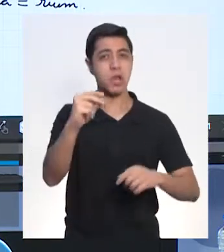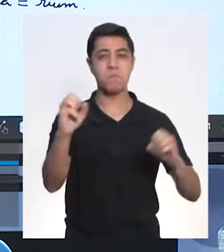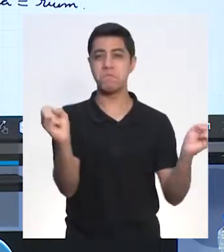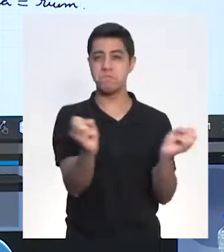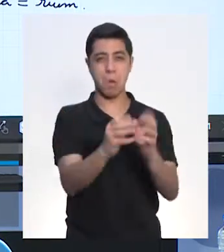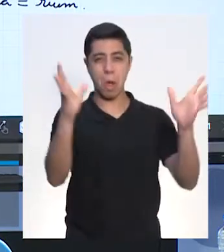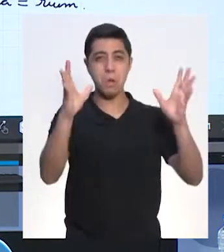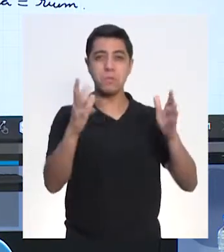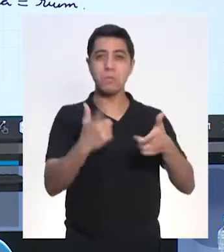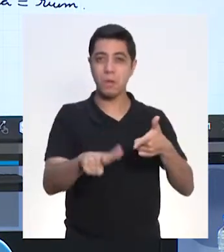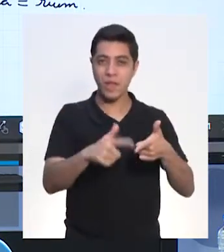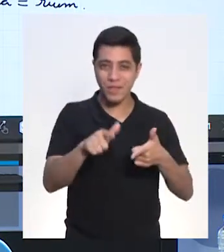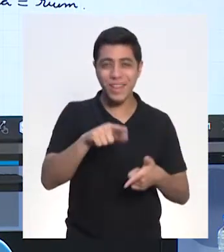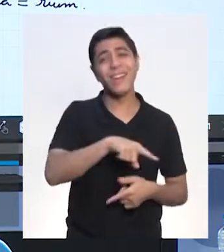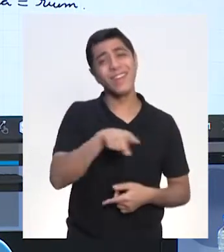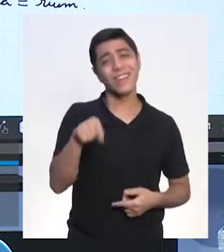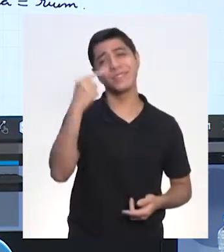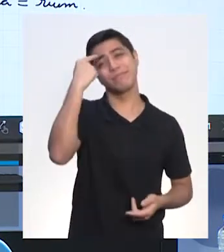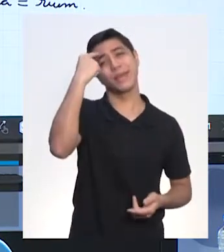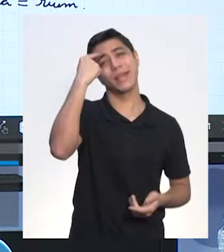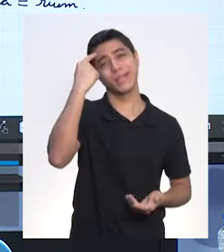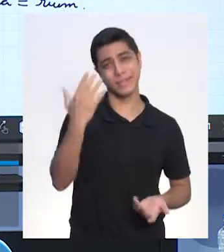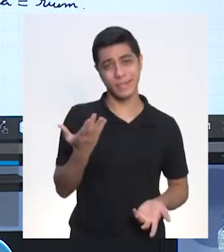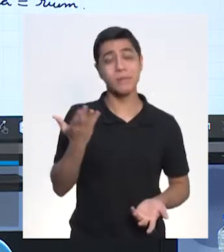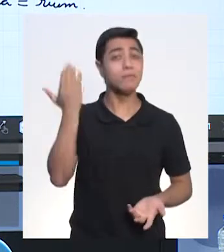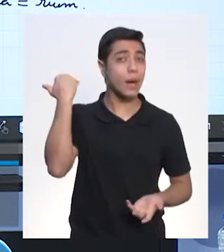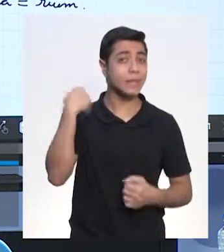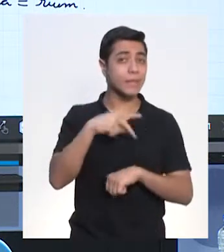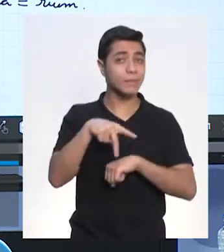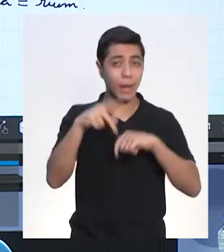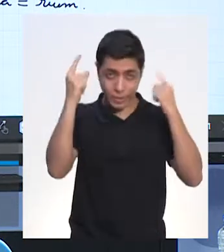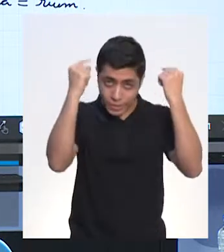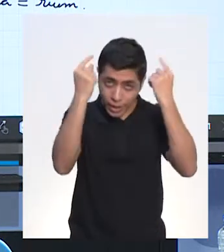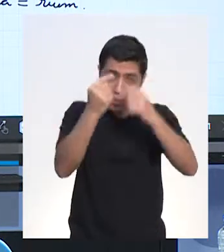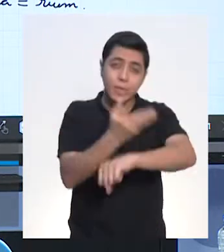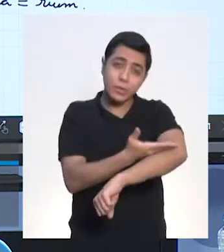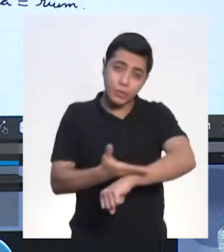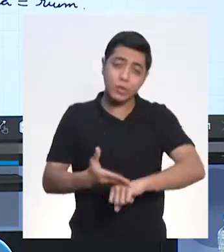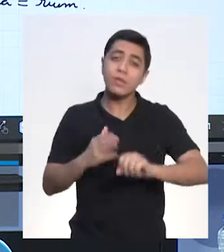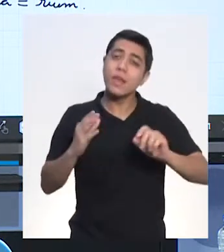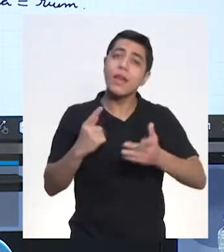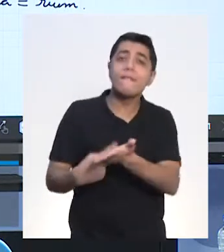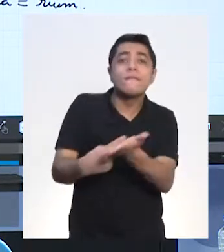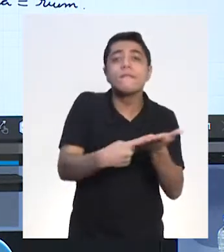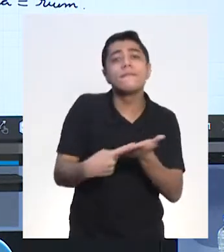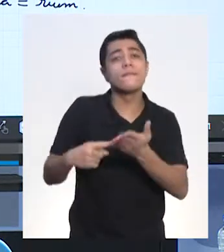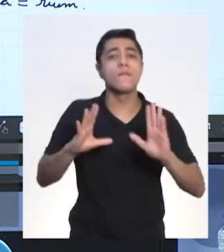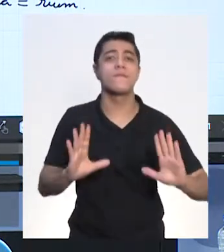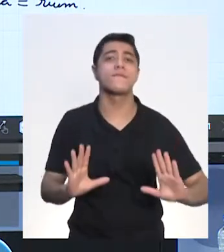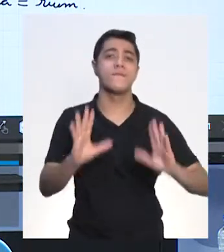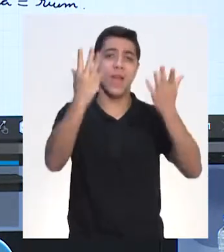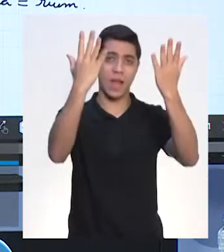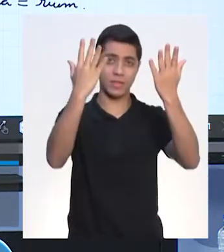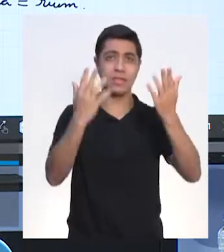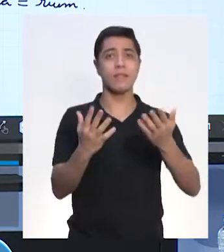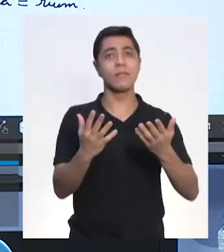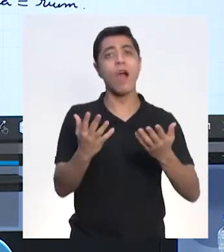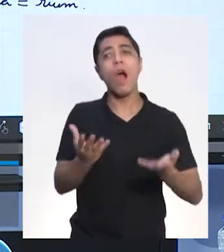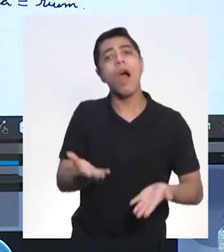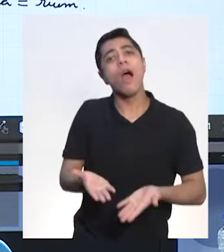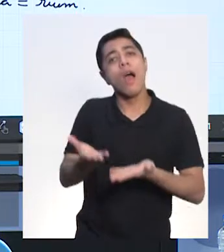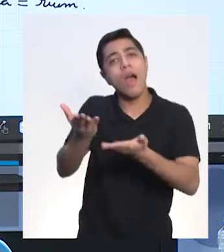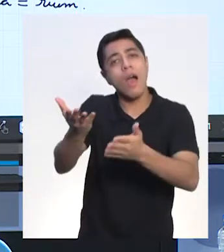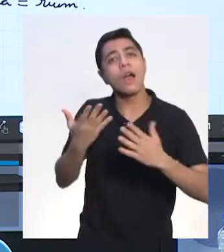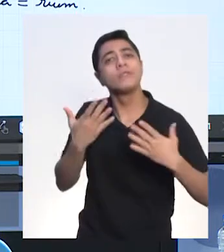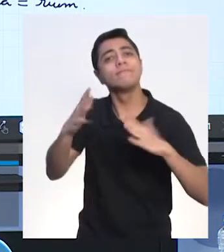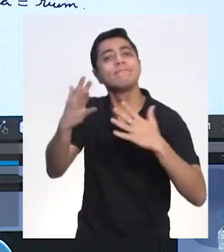Então, essas festas eram comuns na Grécia. Então, tinha, claro, as festas das colheitas, né, quando eles, né, tinha aquela fartura das colheitas no